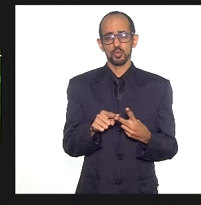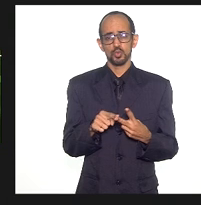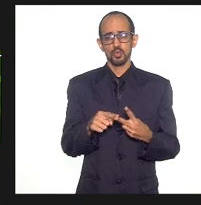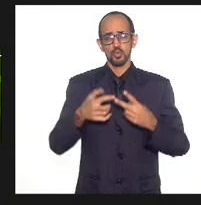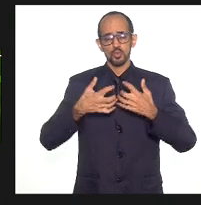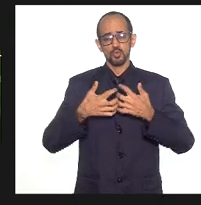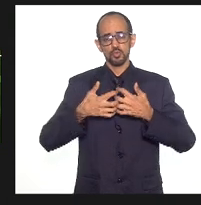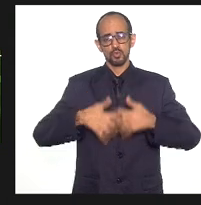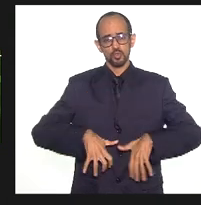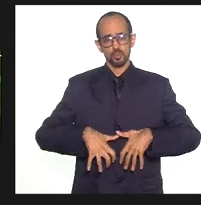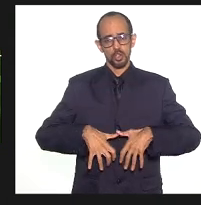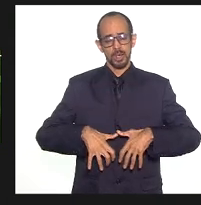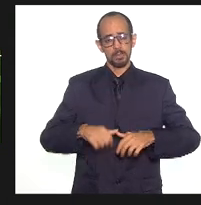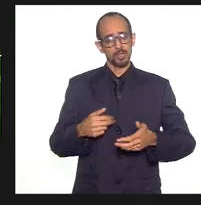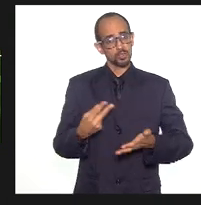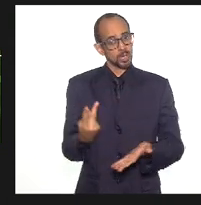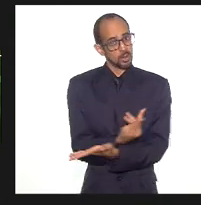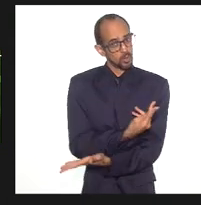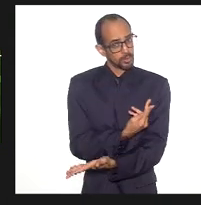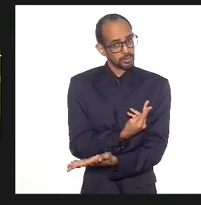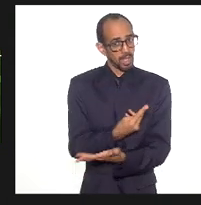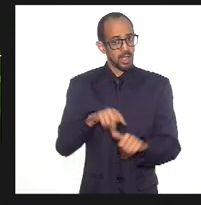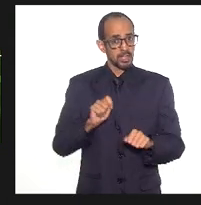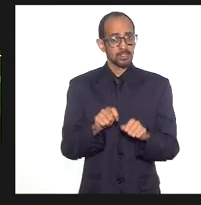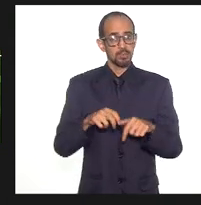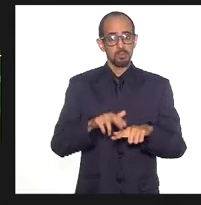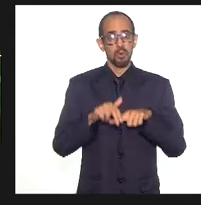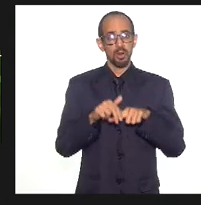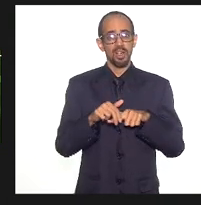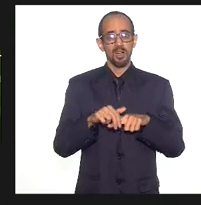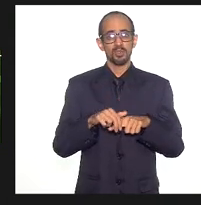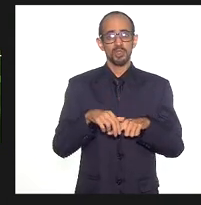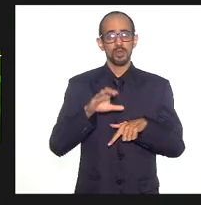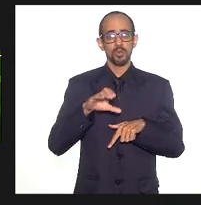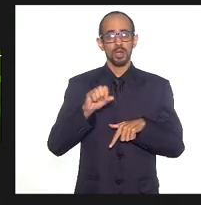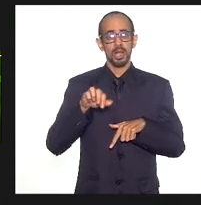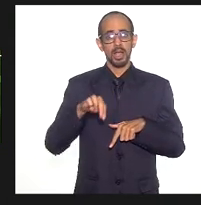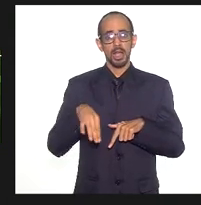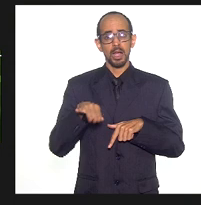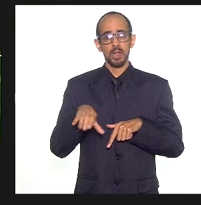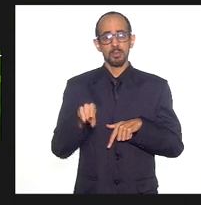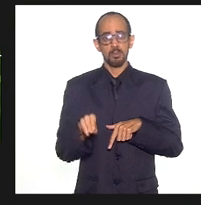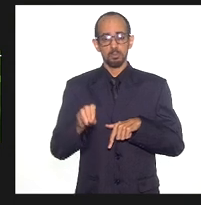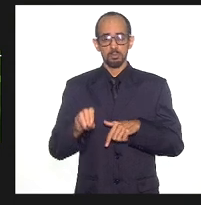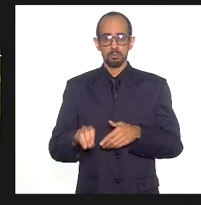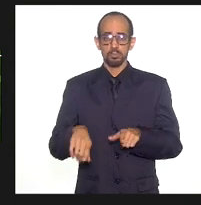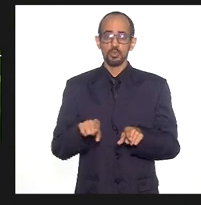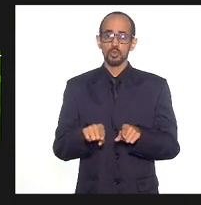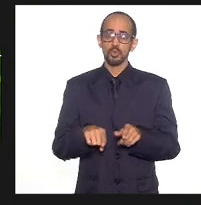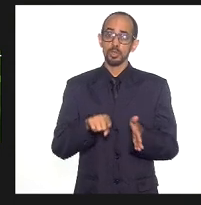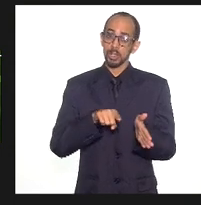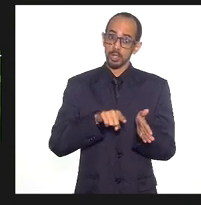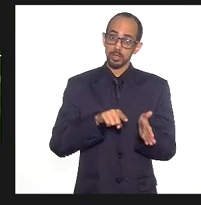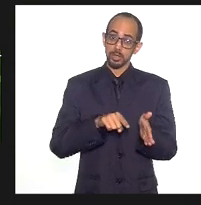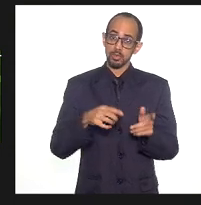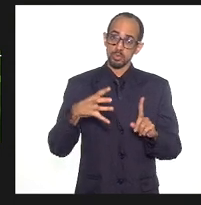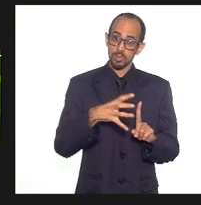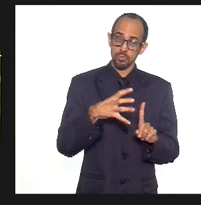causa do câmbio incidindo sobre a receita e incidindo também sobre